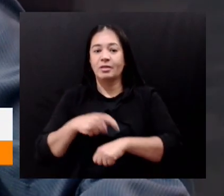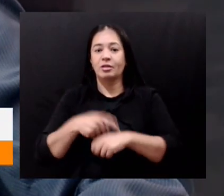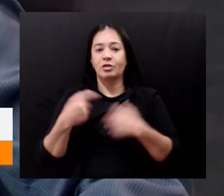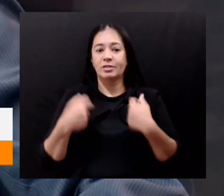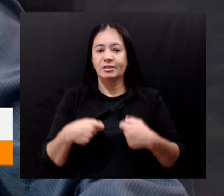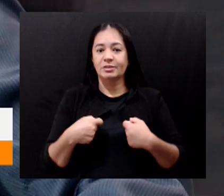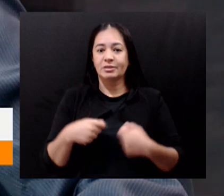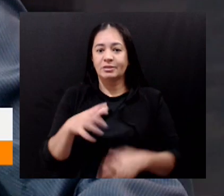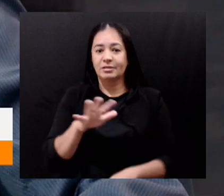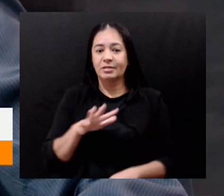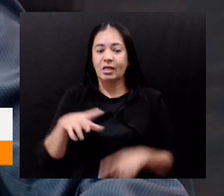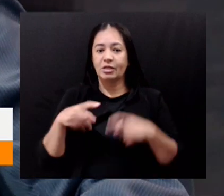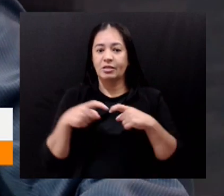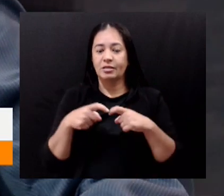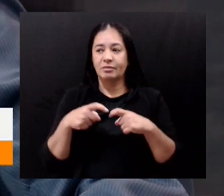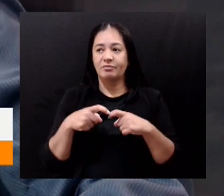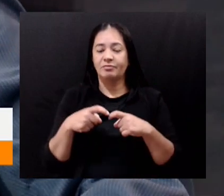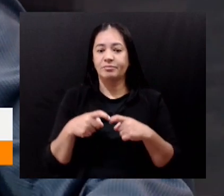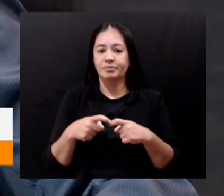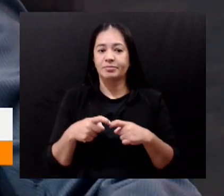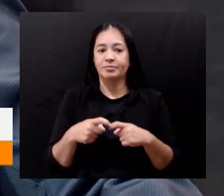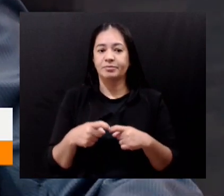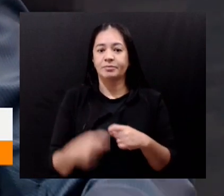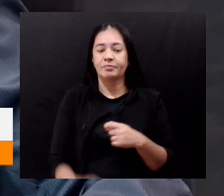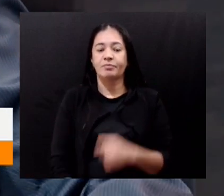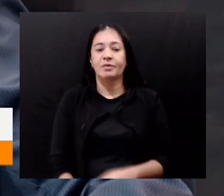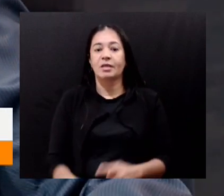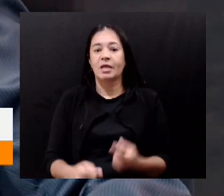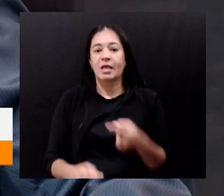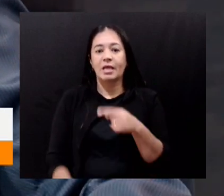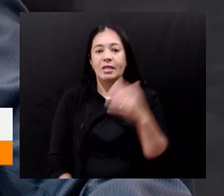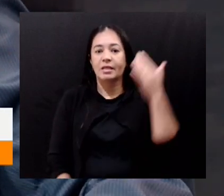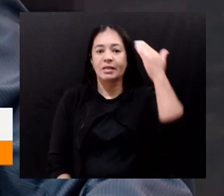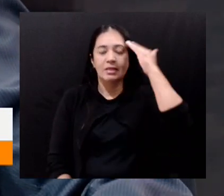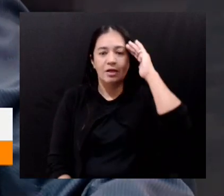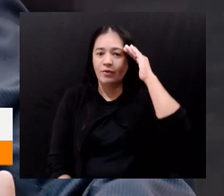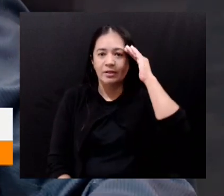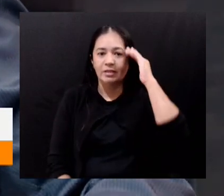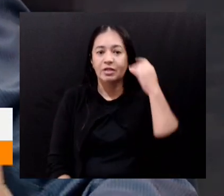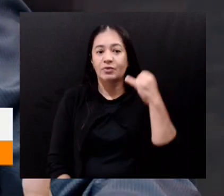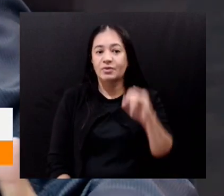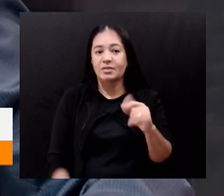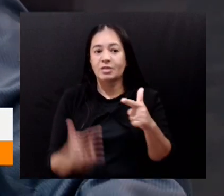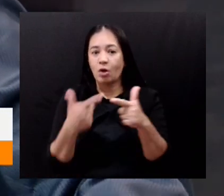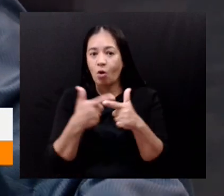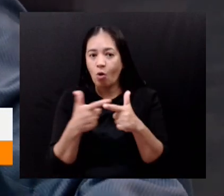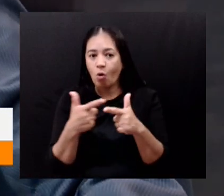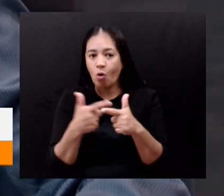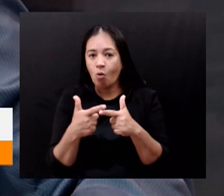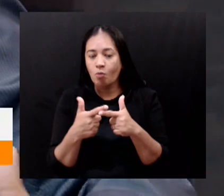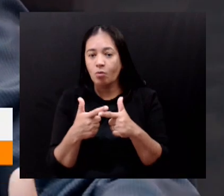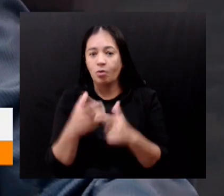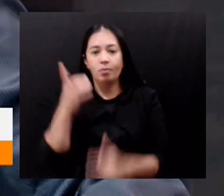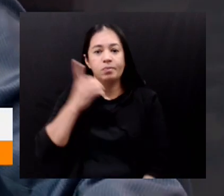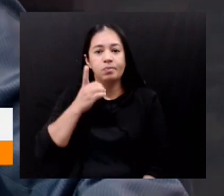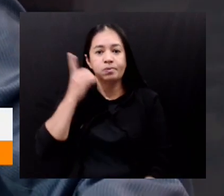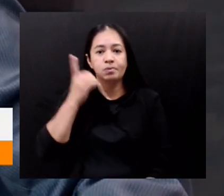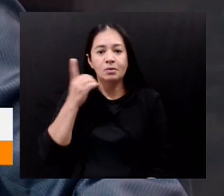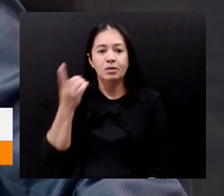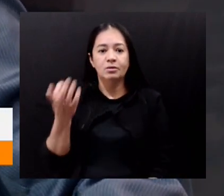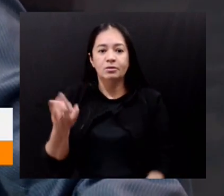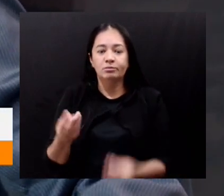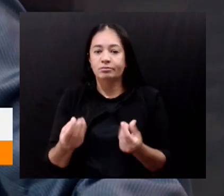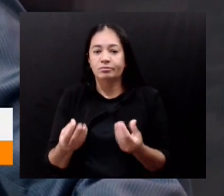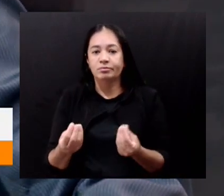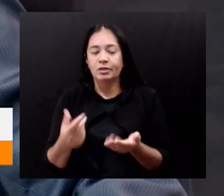iam era intensa e ele não entendeu. Aí ele não entendeu se era um problema devido ao advogado que tinha cuidado da papelada, digamos